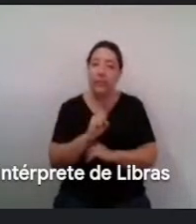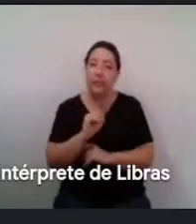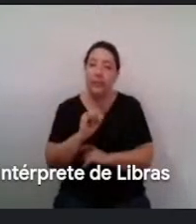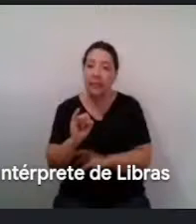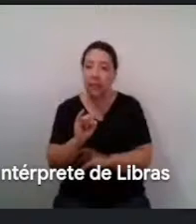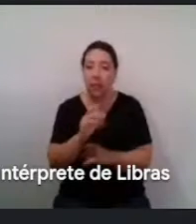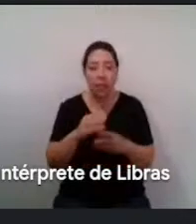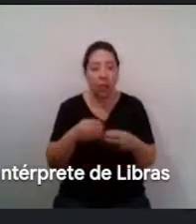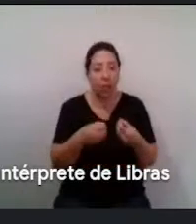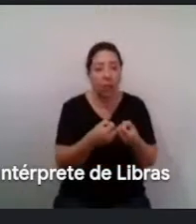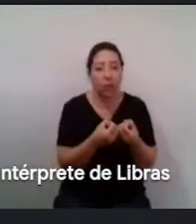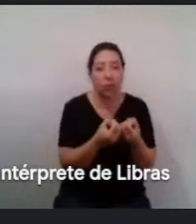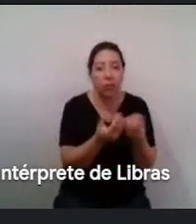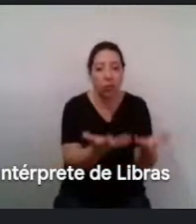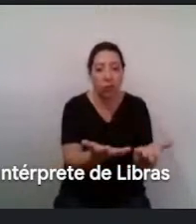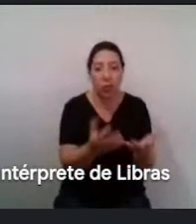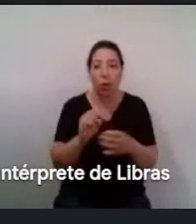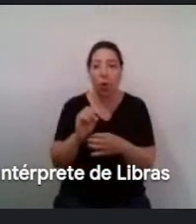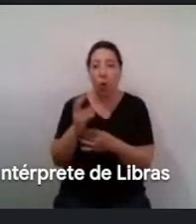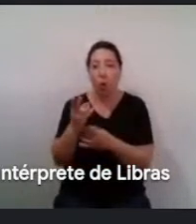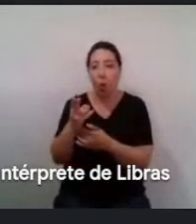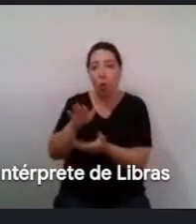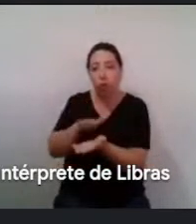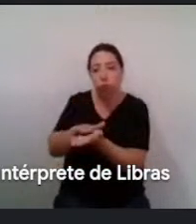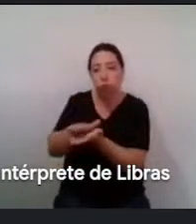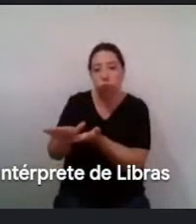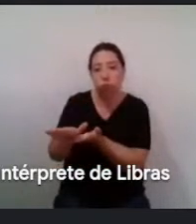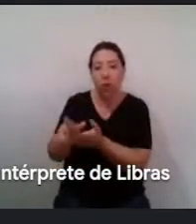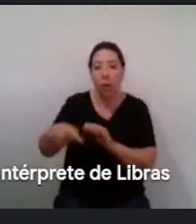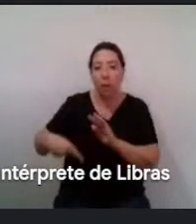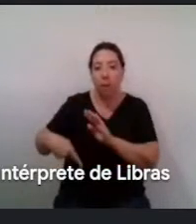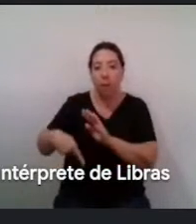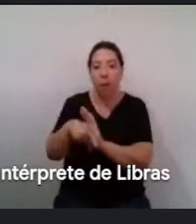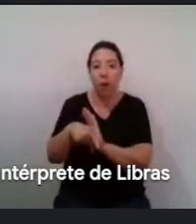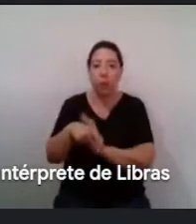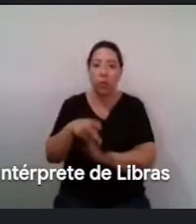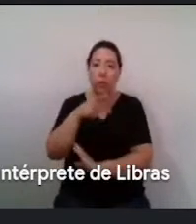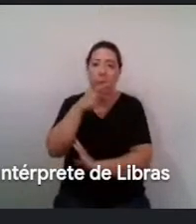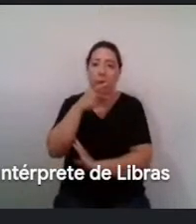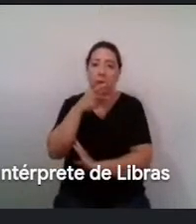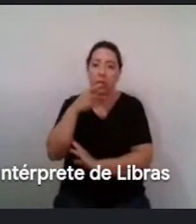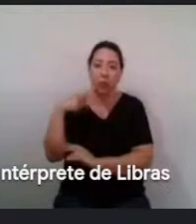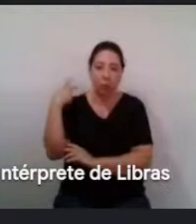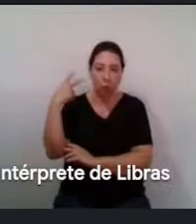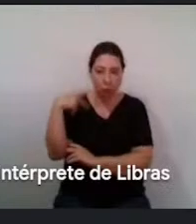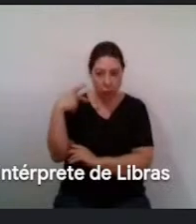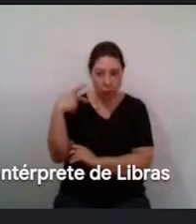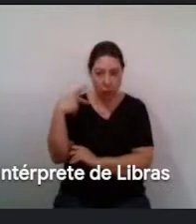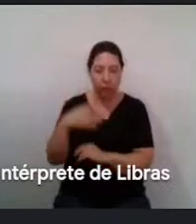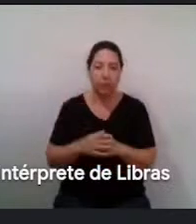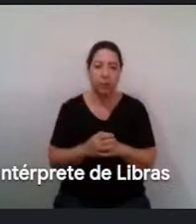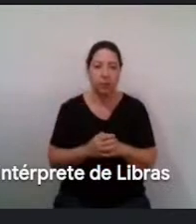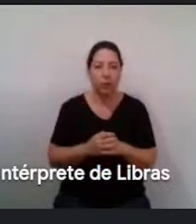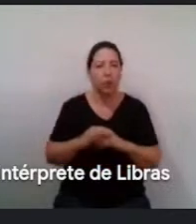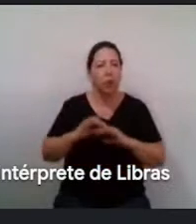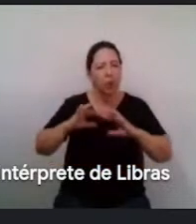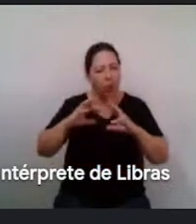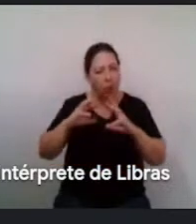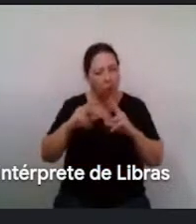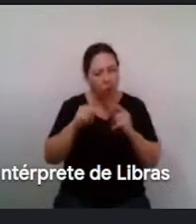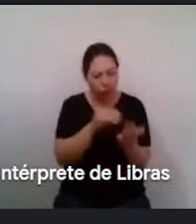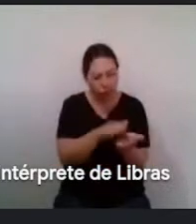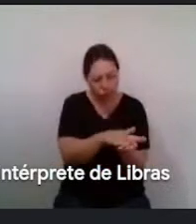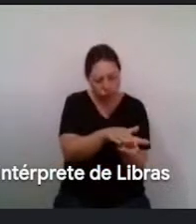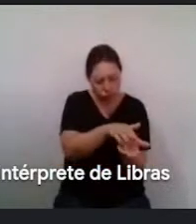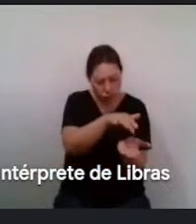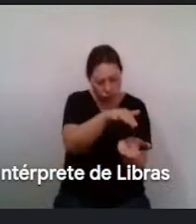confeccionados por partido político, coligação ou candidato. Então, por tudo que foi produzido nos autos, constatei que